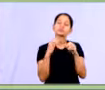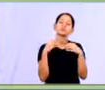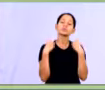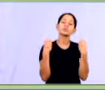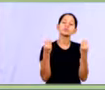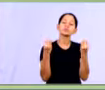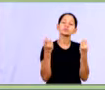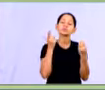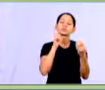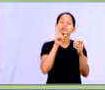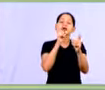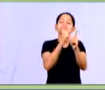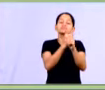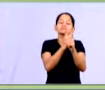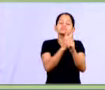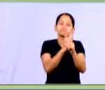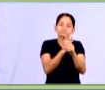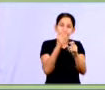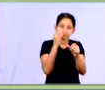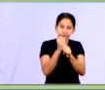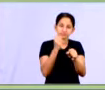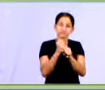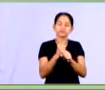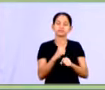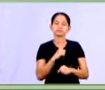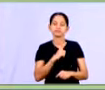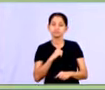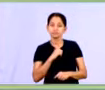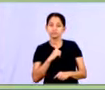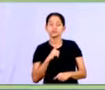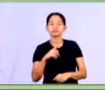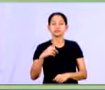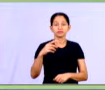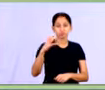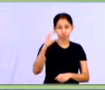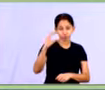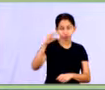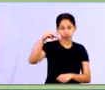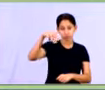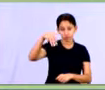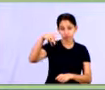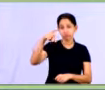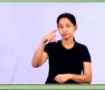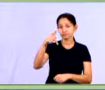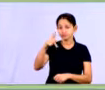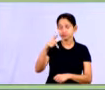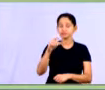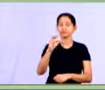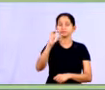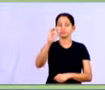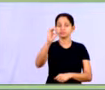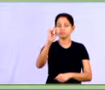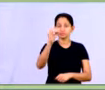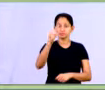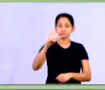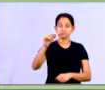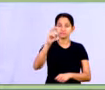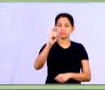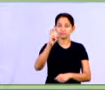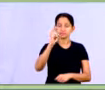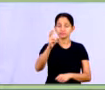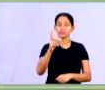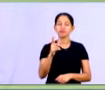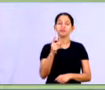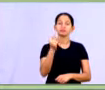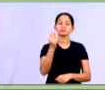encontra, professora? Existe o custo médio ponderado, que representa 0,55, que